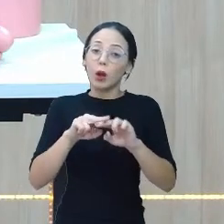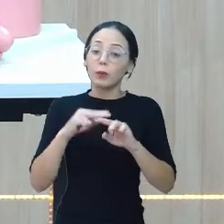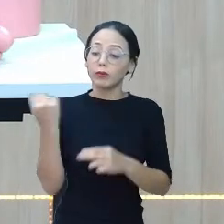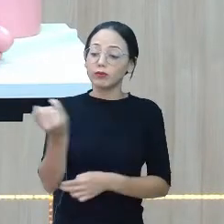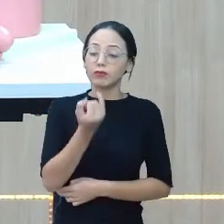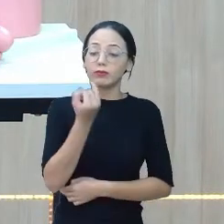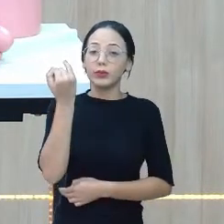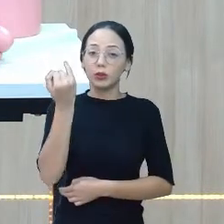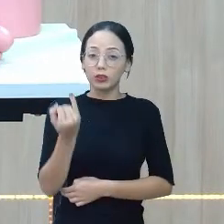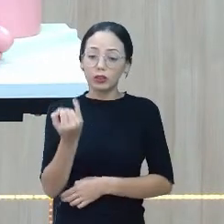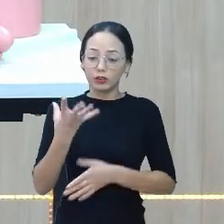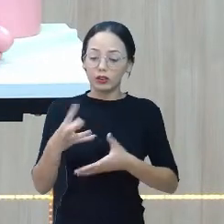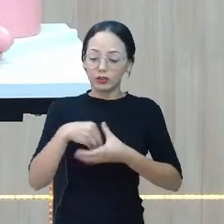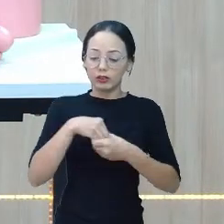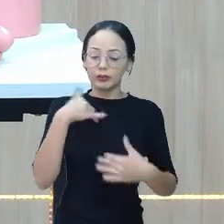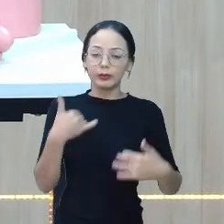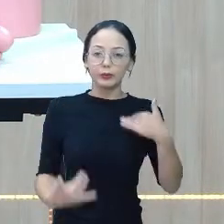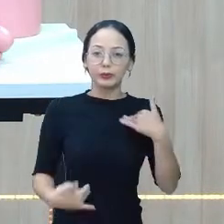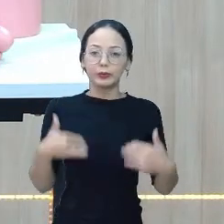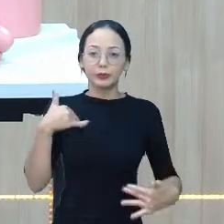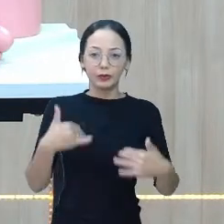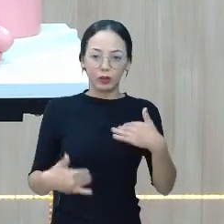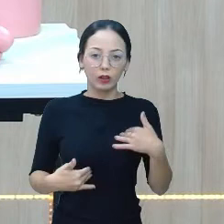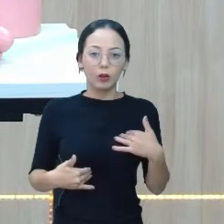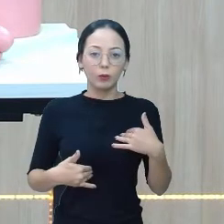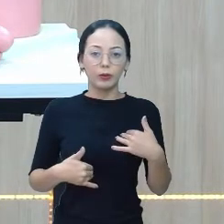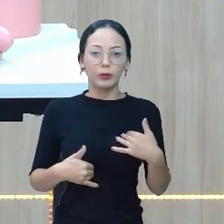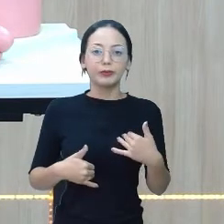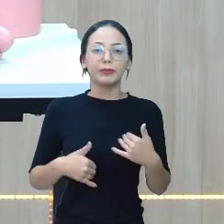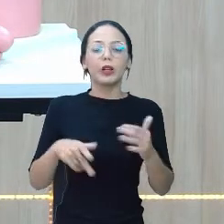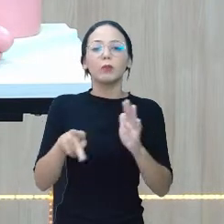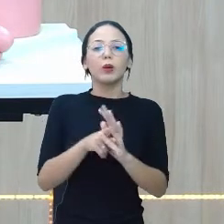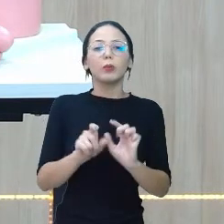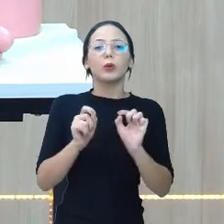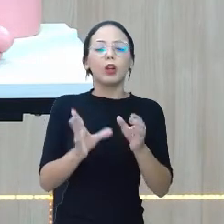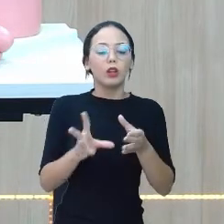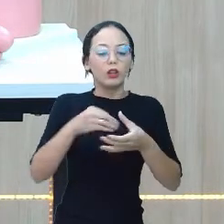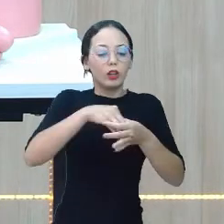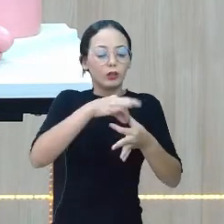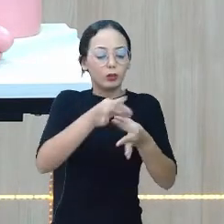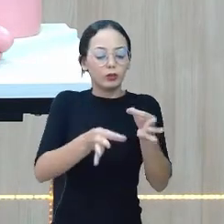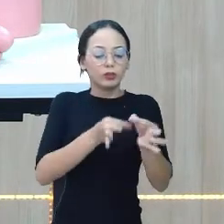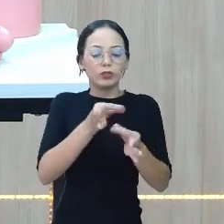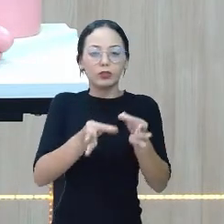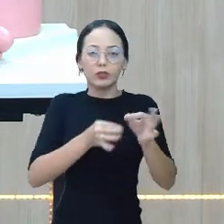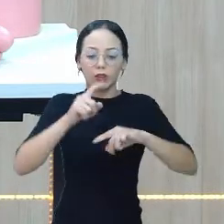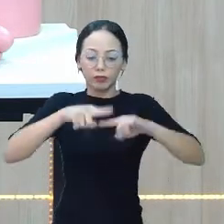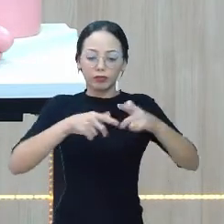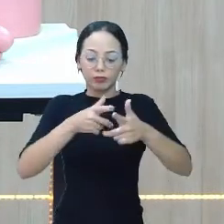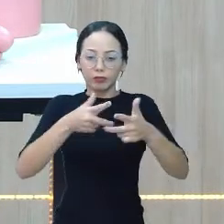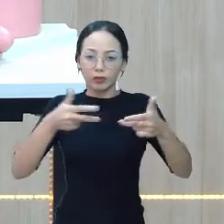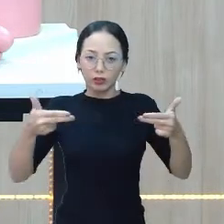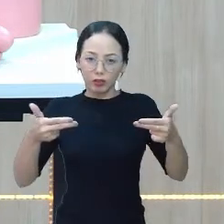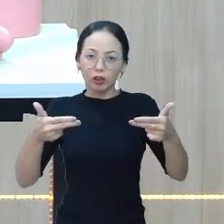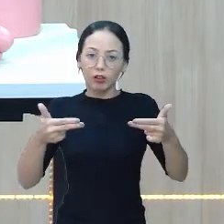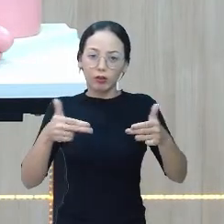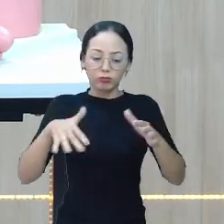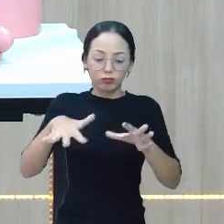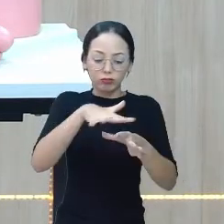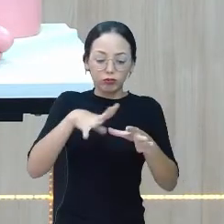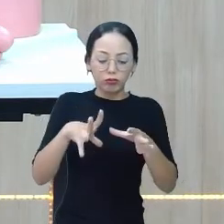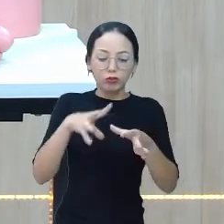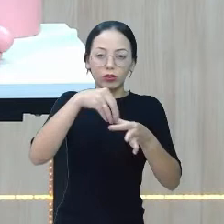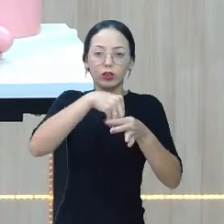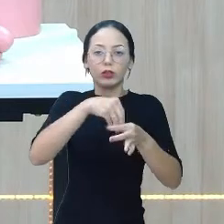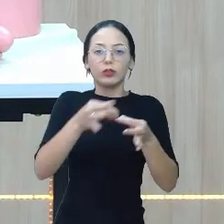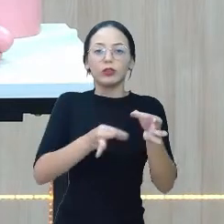muito importante para o nosso corpo essa partezinha aí, que seria essa substância intercelular ou meio